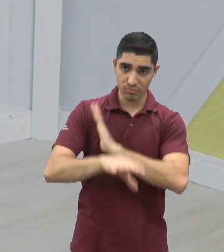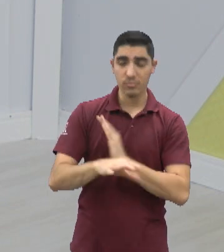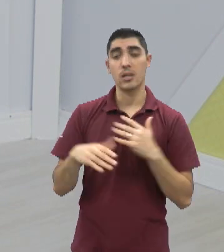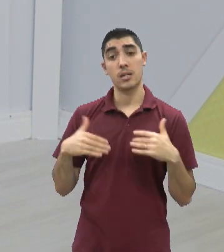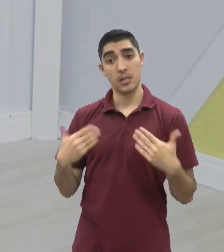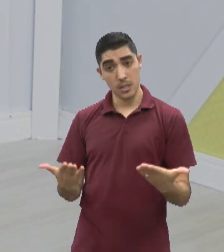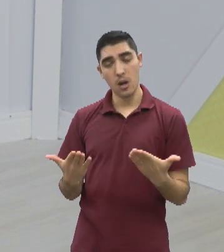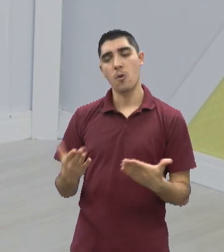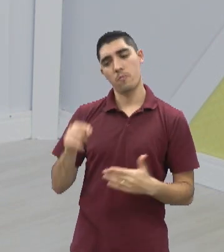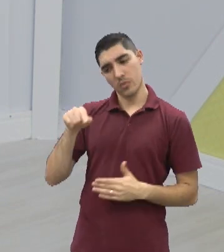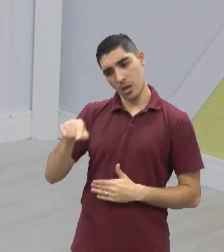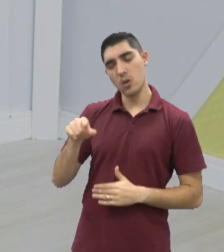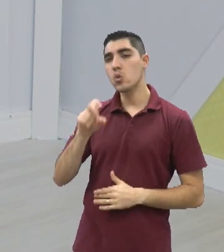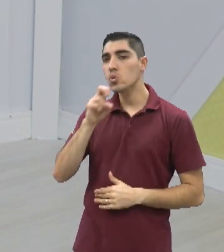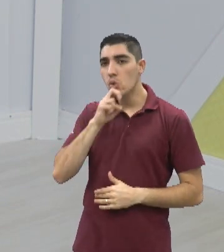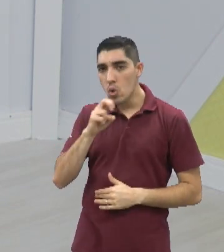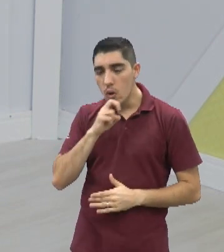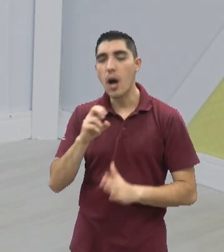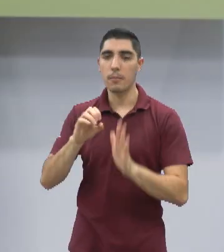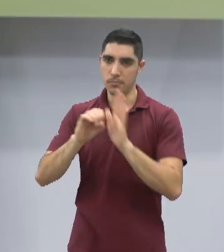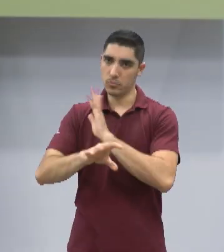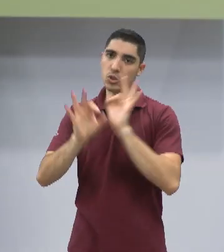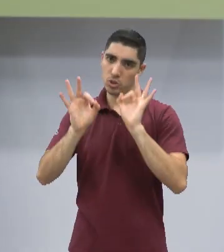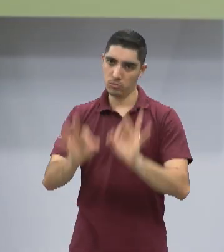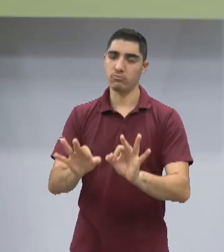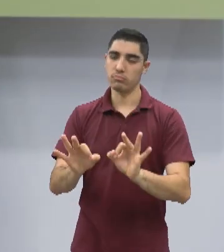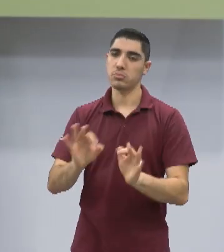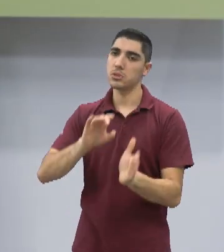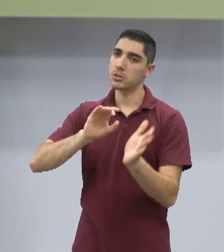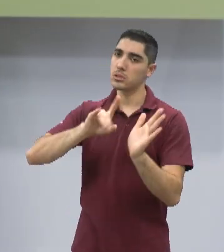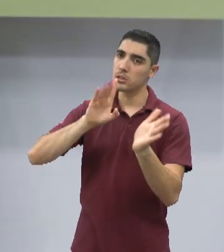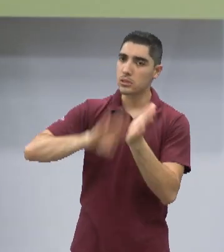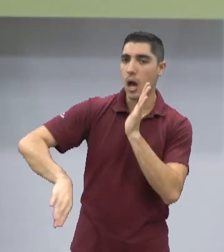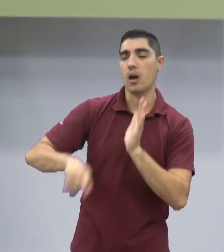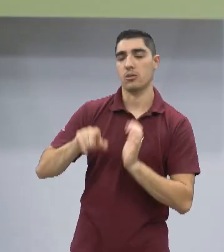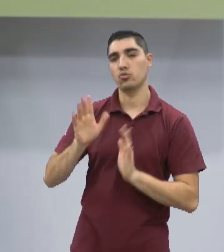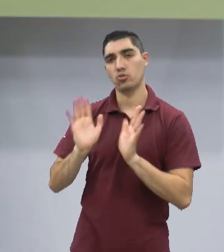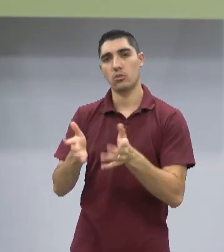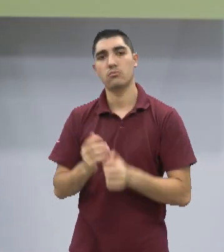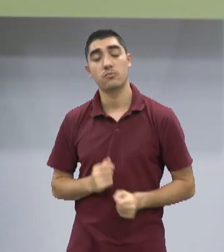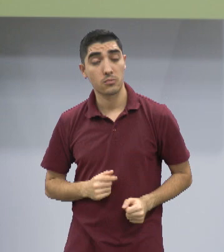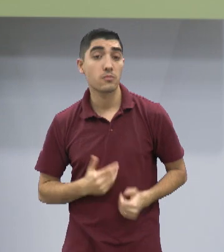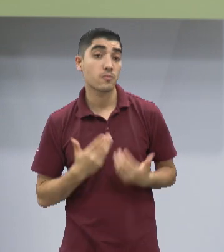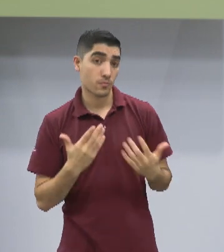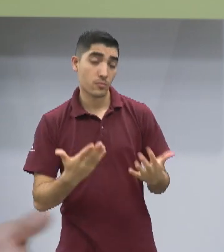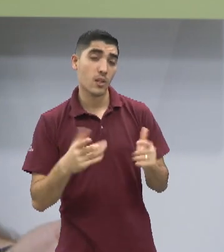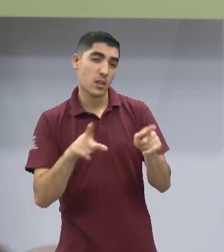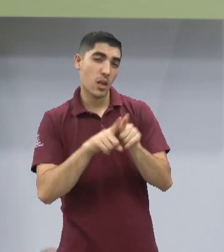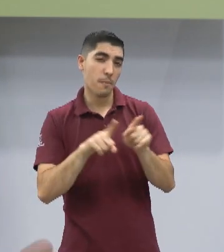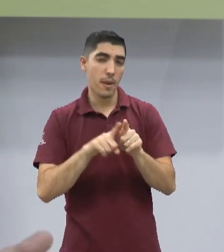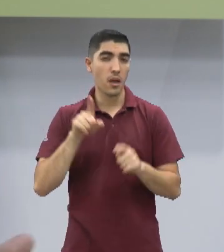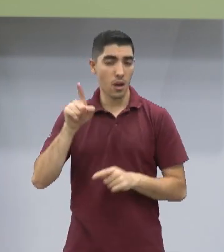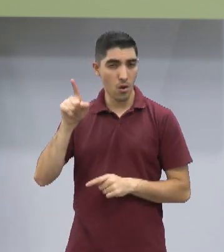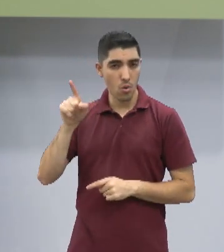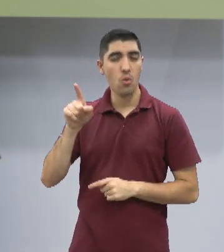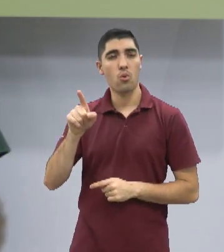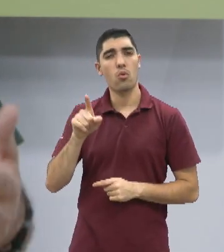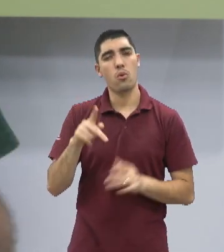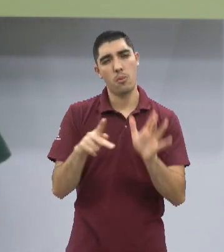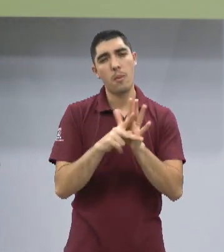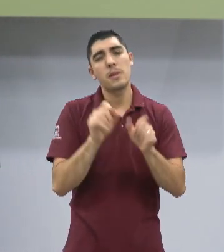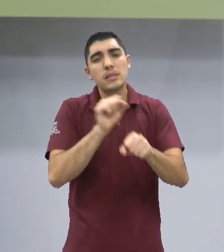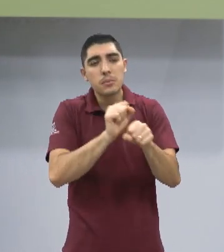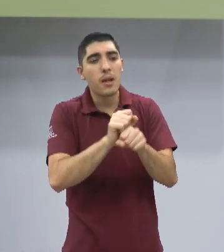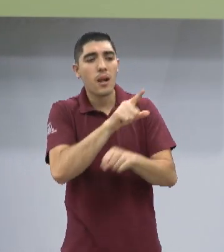Foi o que aconteceu com a Liga. Demorou, mas acertou. Eu acho que é o tempo para também a Liga deu um tempo para os advogados, para o